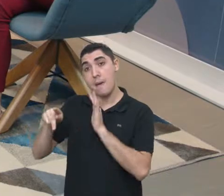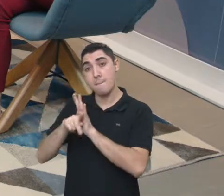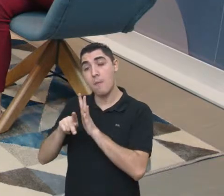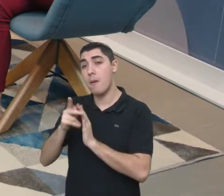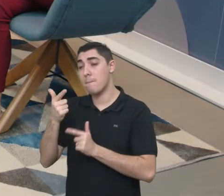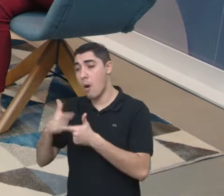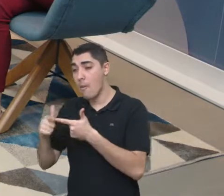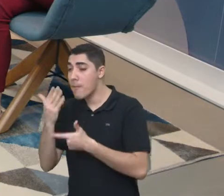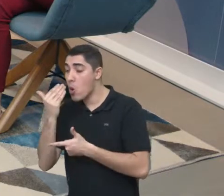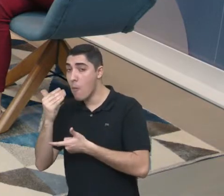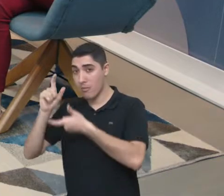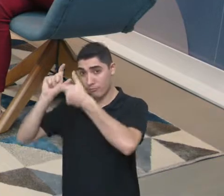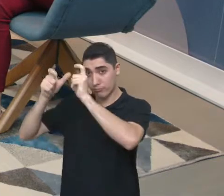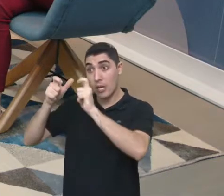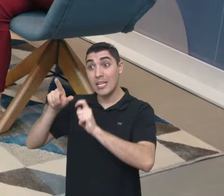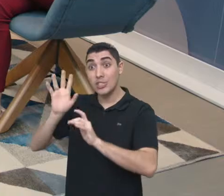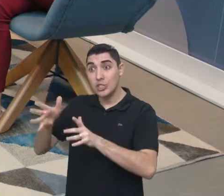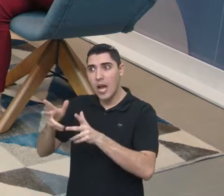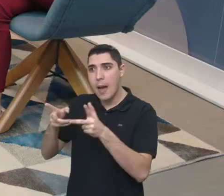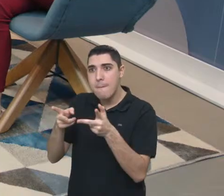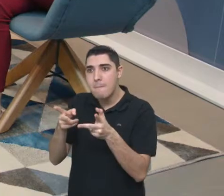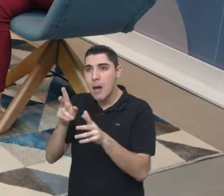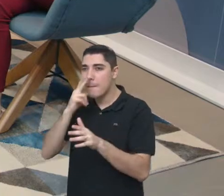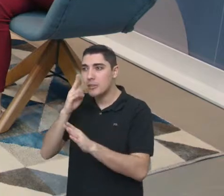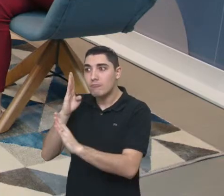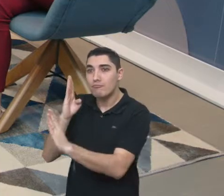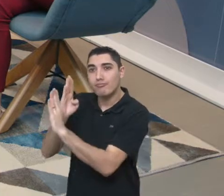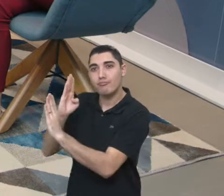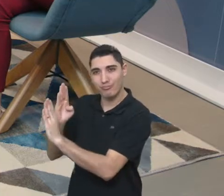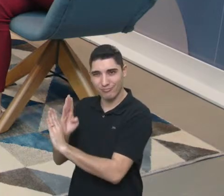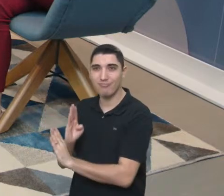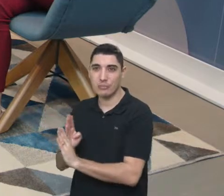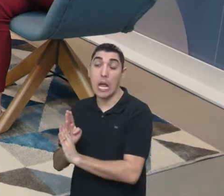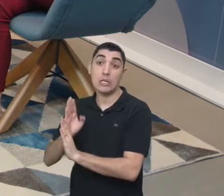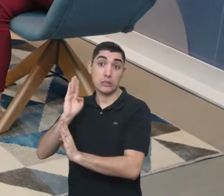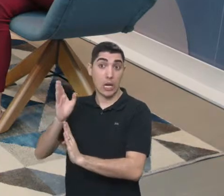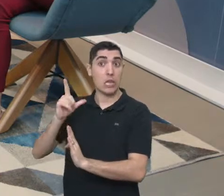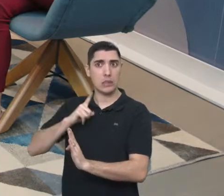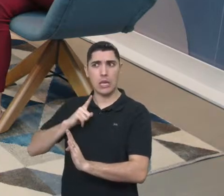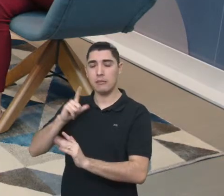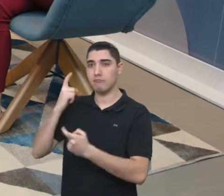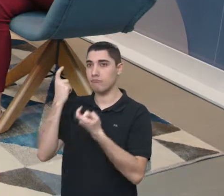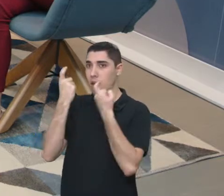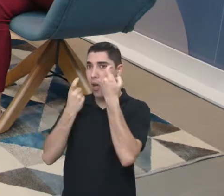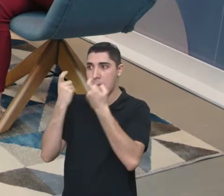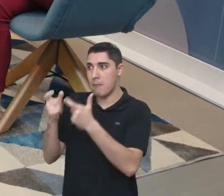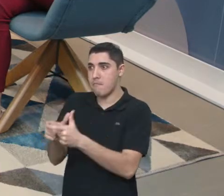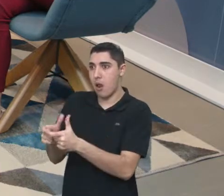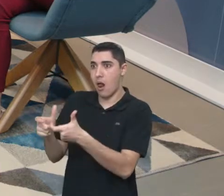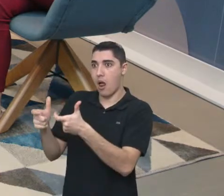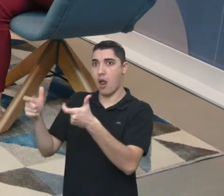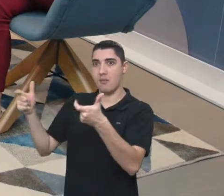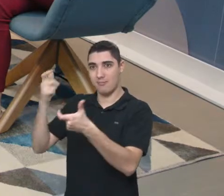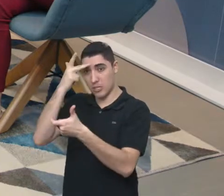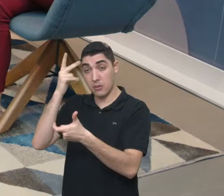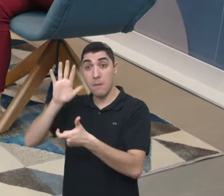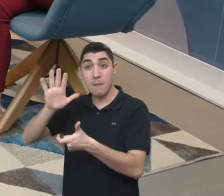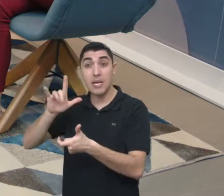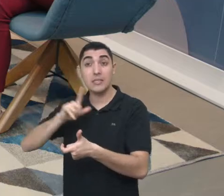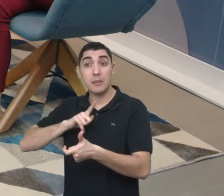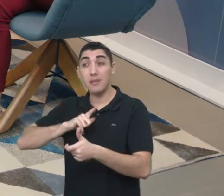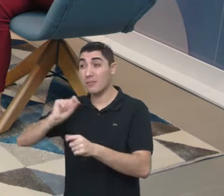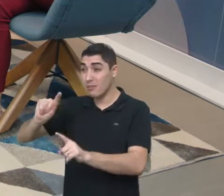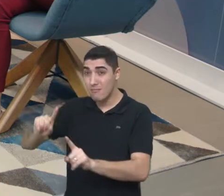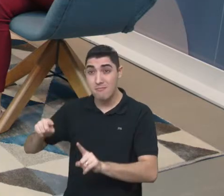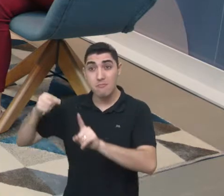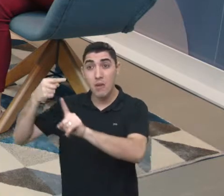de transtornos que são notificados, né? Então, a gente tem já esse cenário que é super preocupante e provavelmente